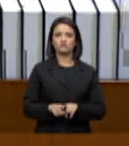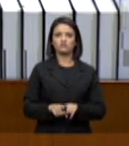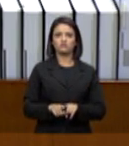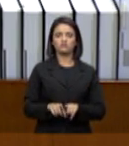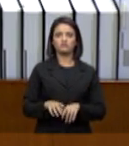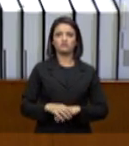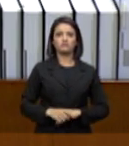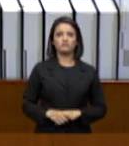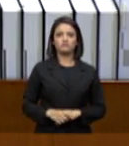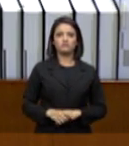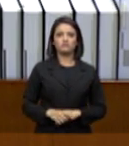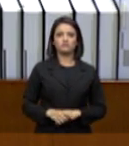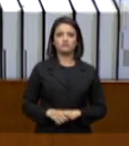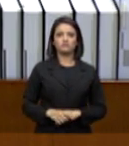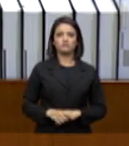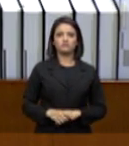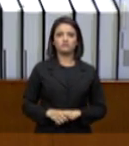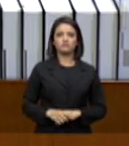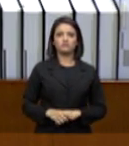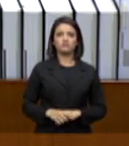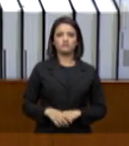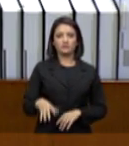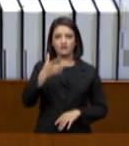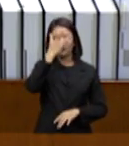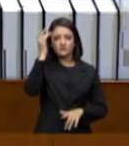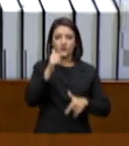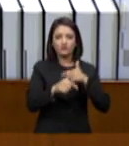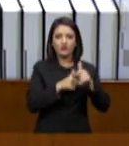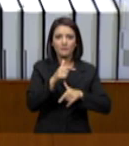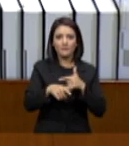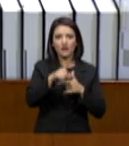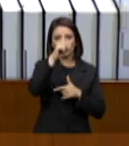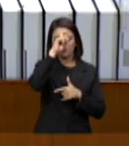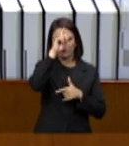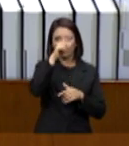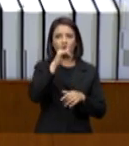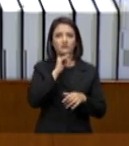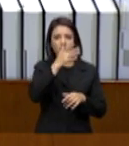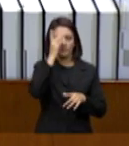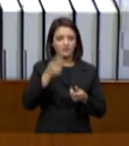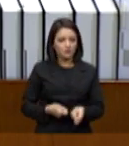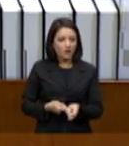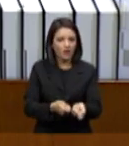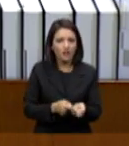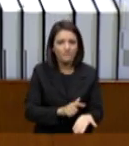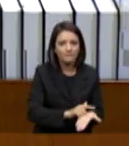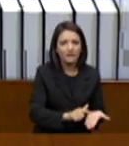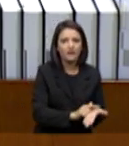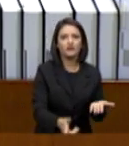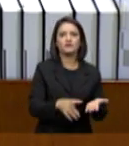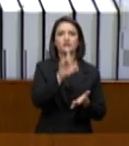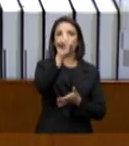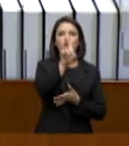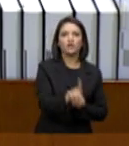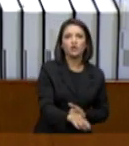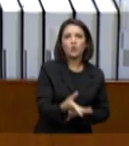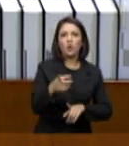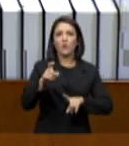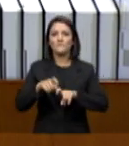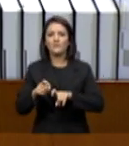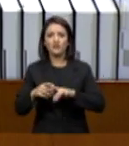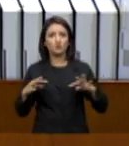e aqueles que trabalham nos hospitais do faxineiro do hospital ao médico ao diretor clínico do hospital